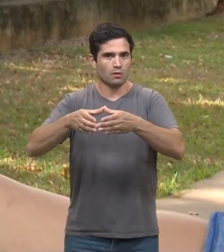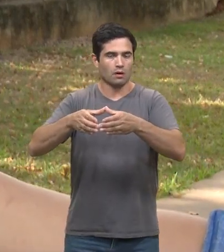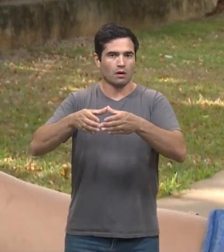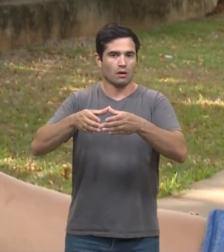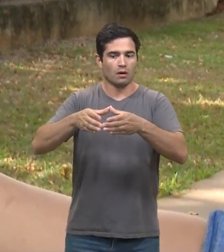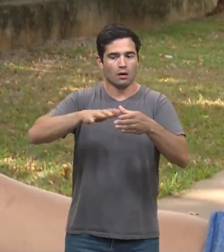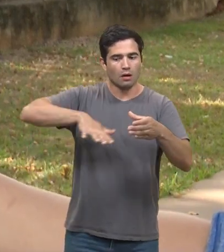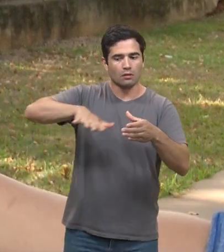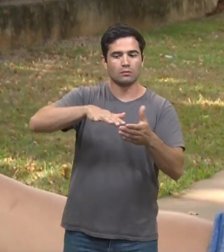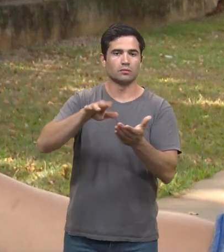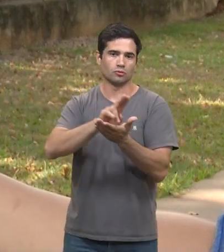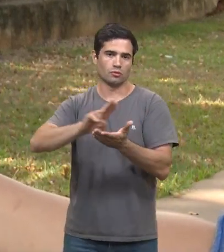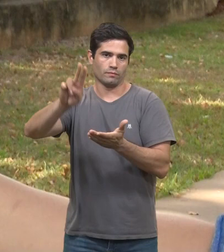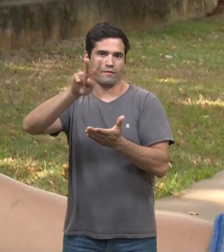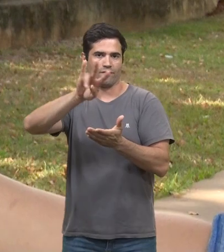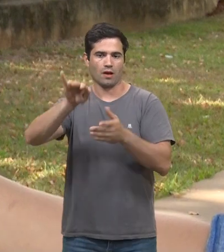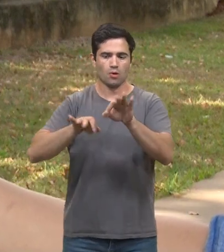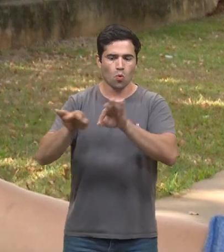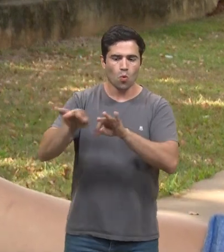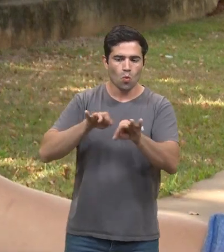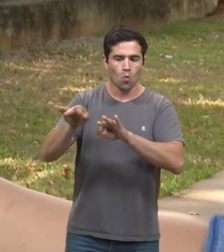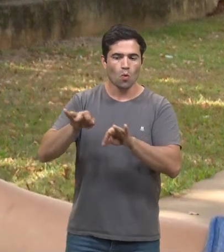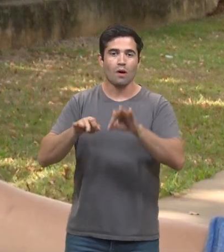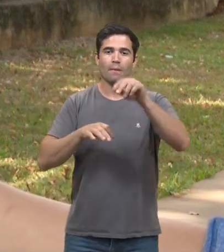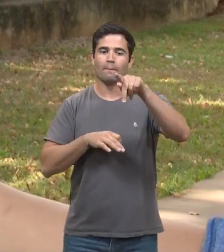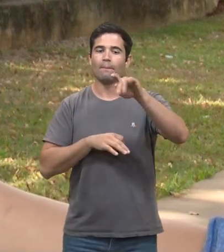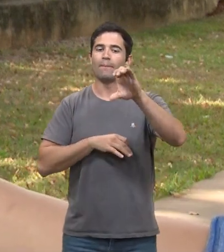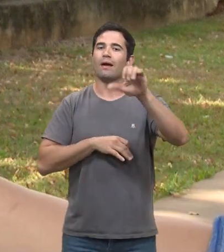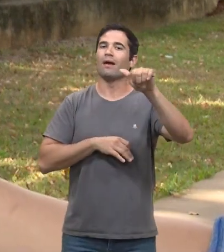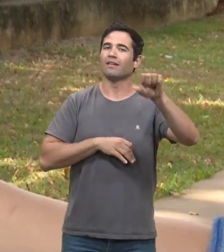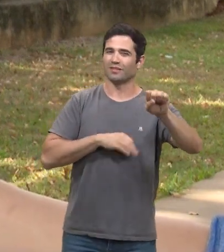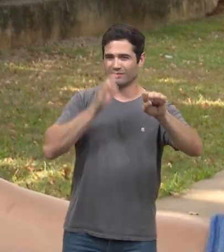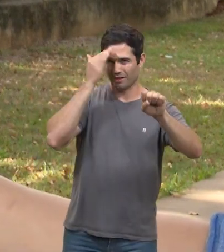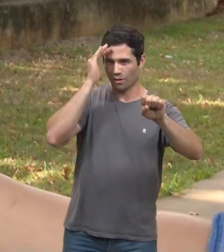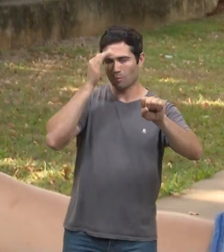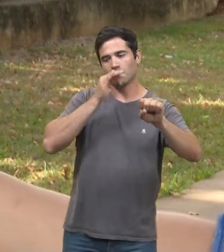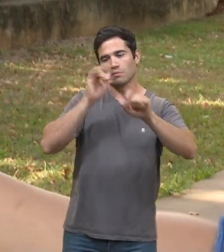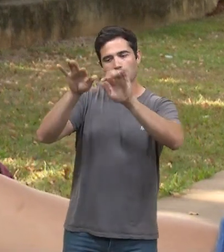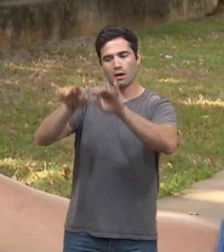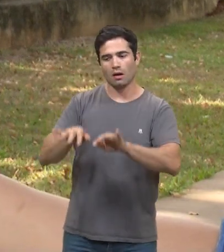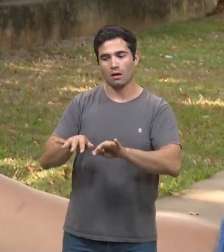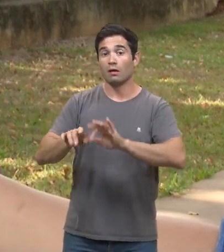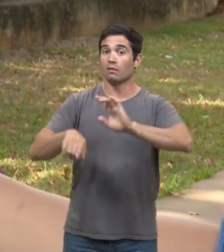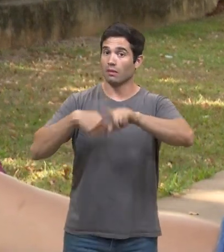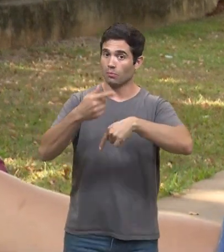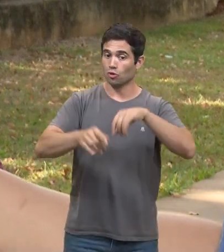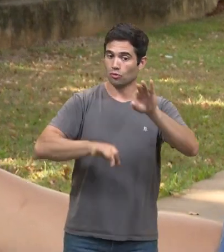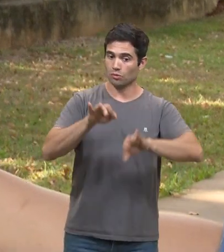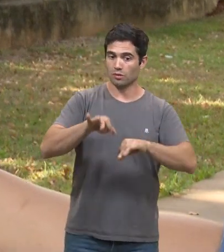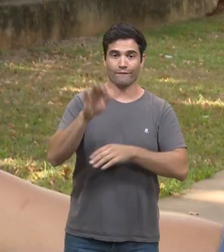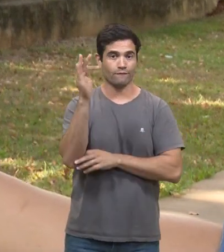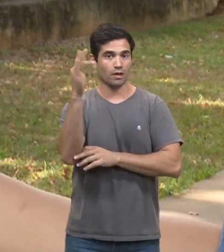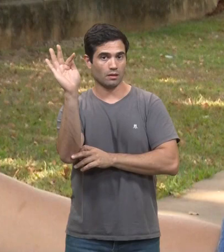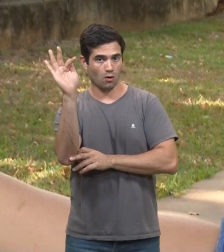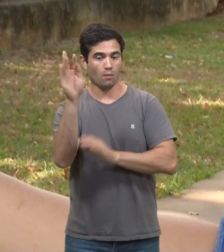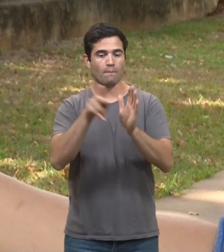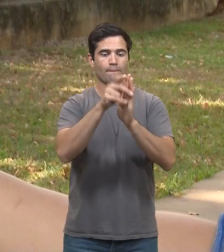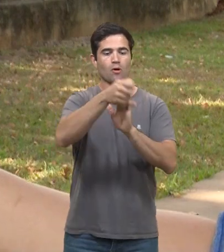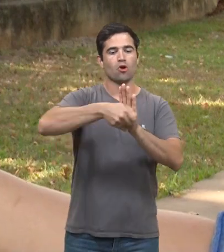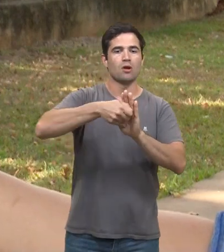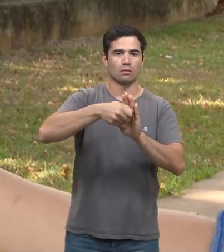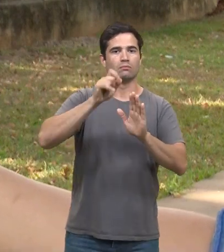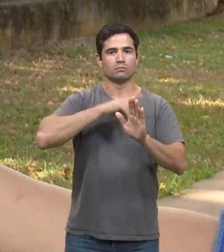equipe da pessoal da universidade, vão elaborar essas peças, para numa fase seguinte, a Justiça Federal, com o seu